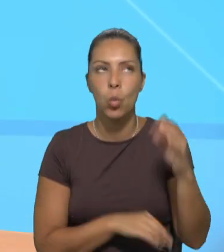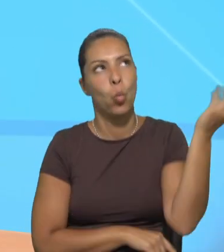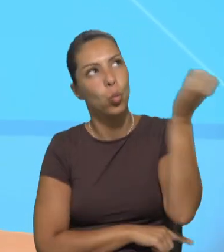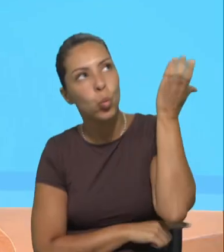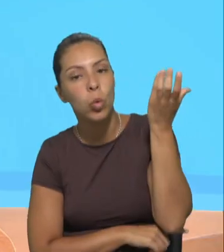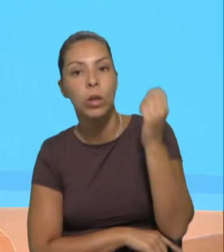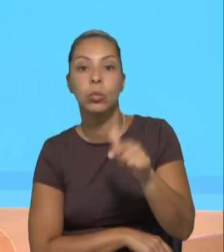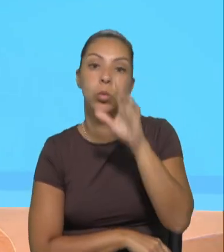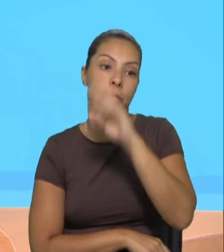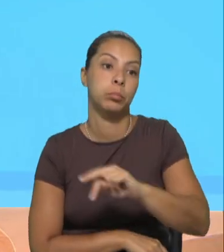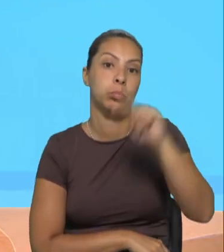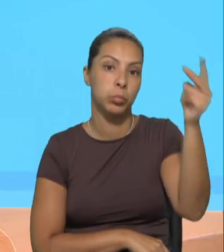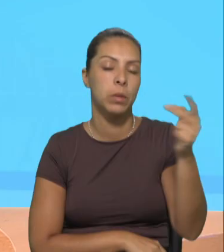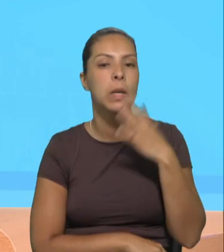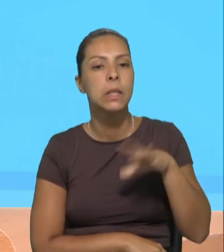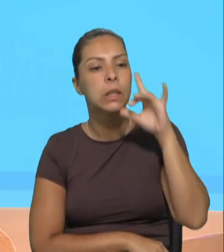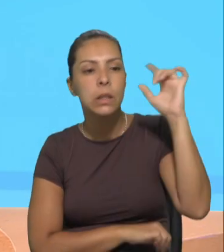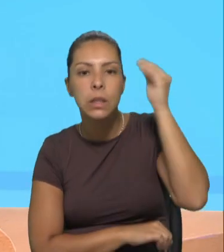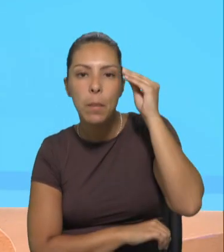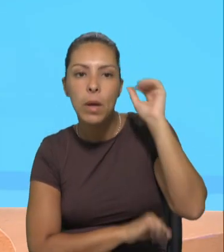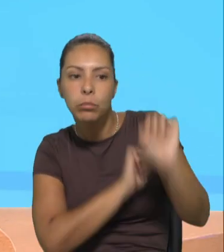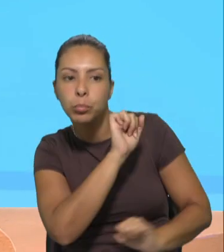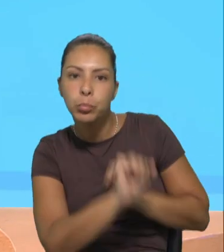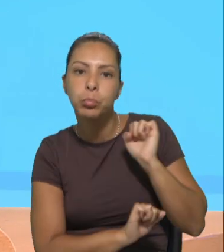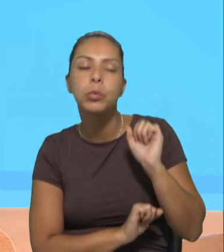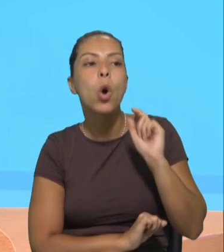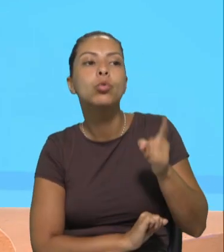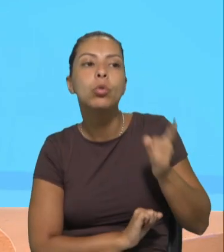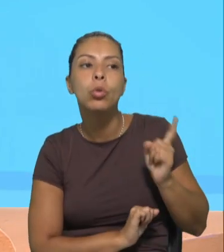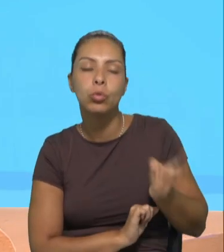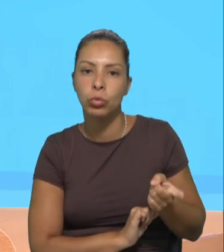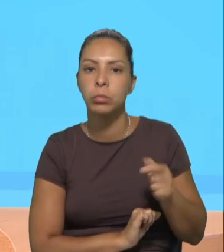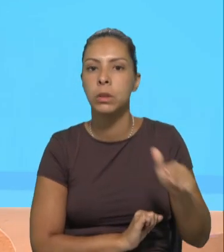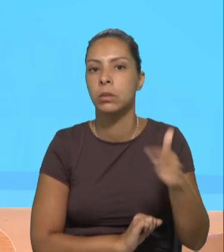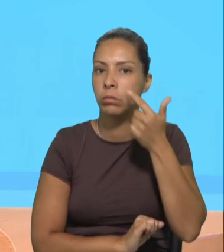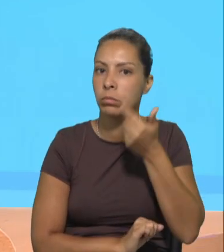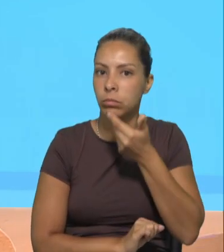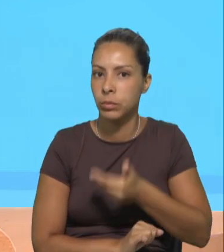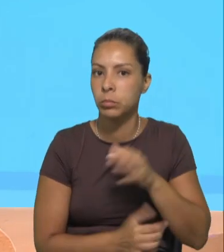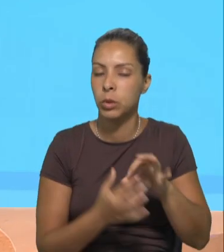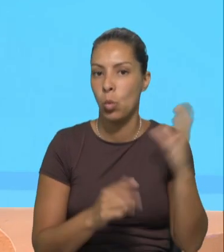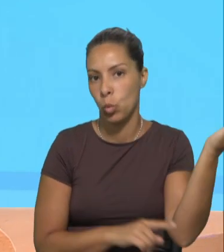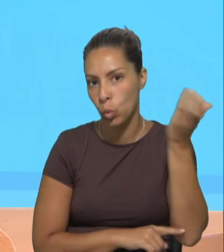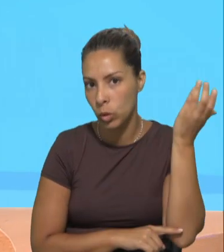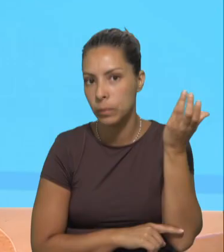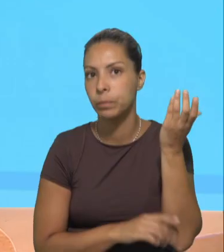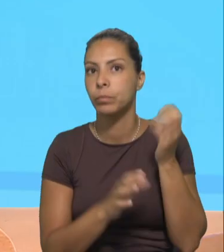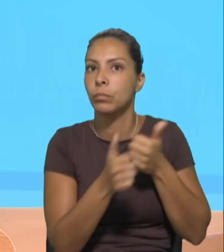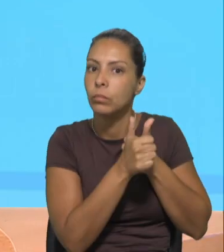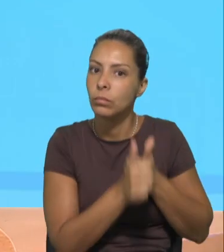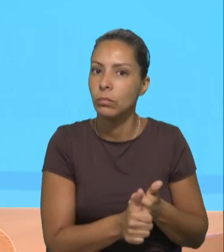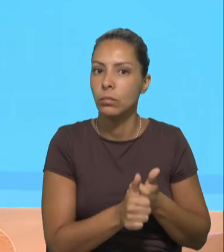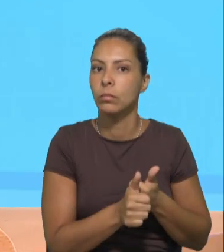outro destino, procuras saber mais desse destino. A experiência de encontrar outras culturas, e aqui mesmo à porta,